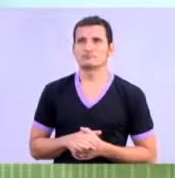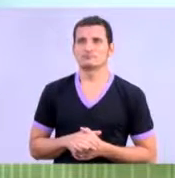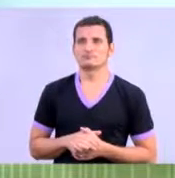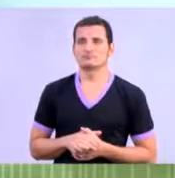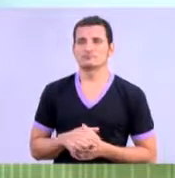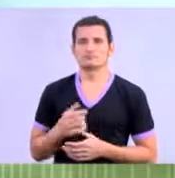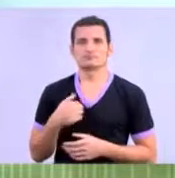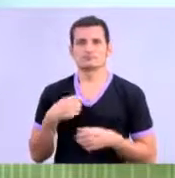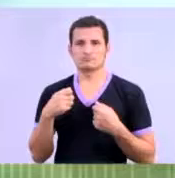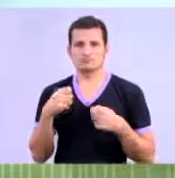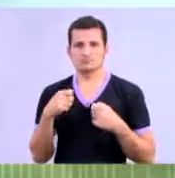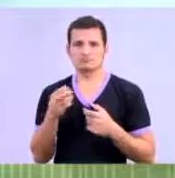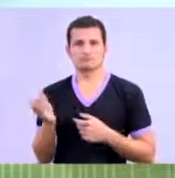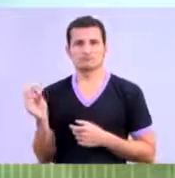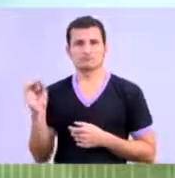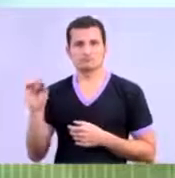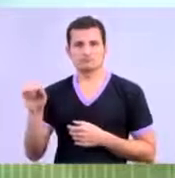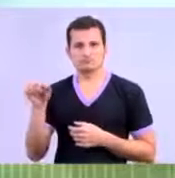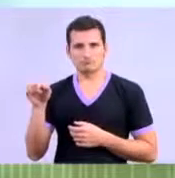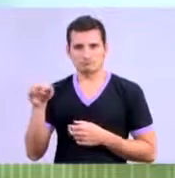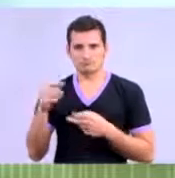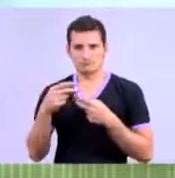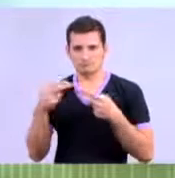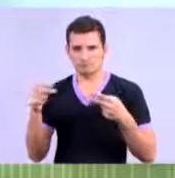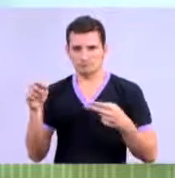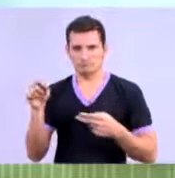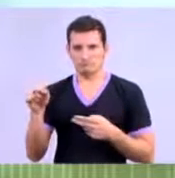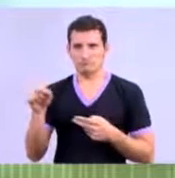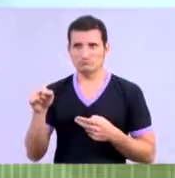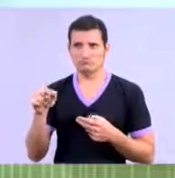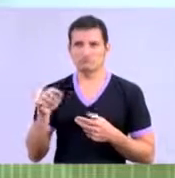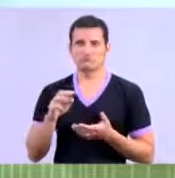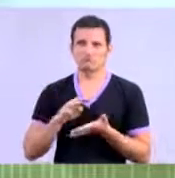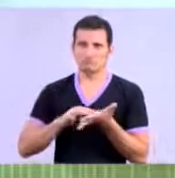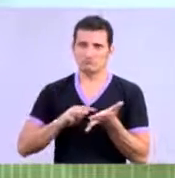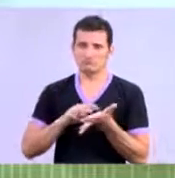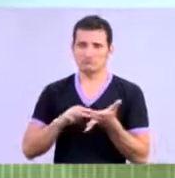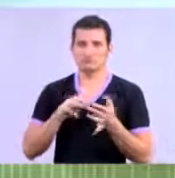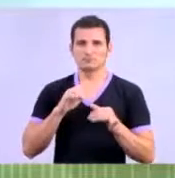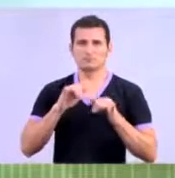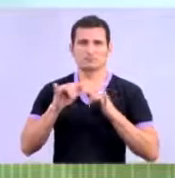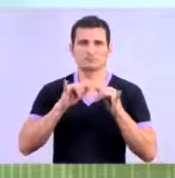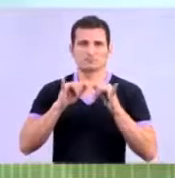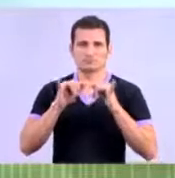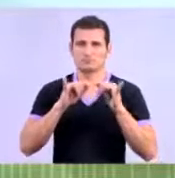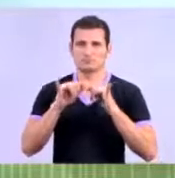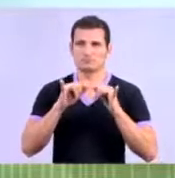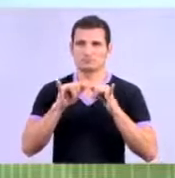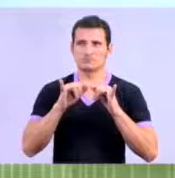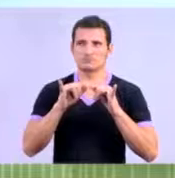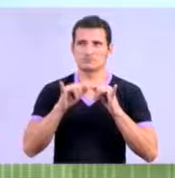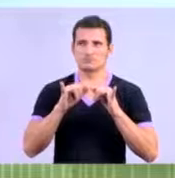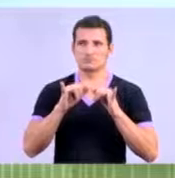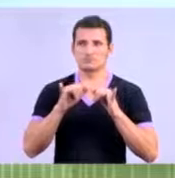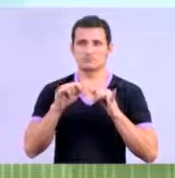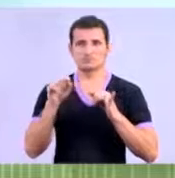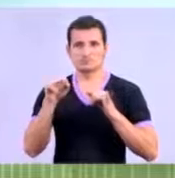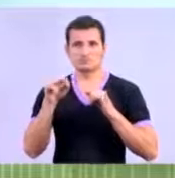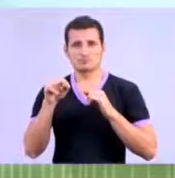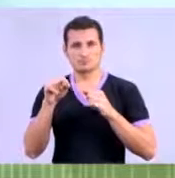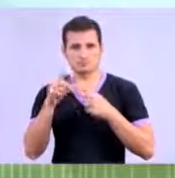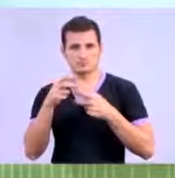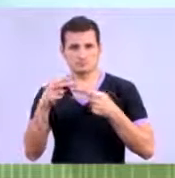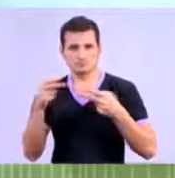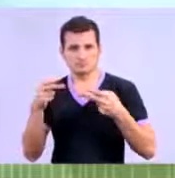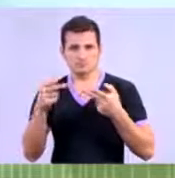dizer, eu preciso passar para o objeto, através do método, de uma informação que vai fazer com que o objeto execute aquela